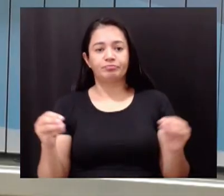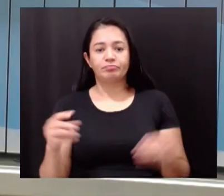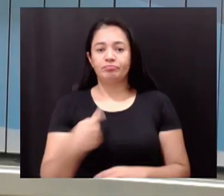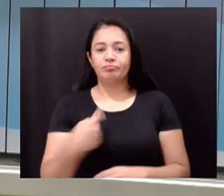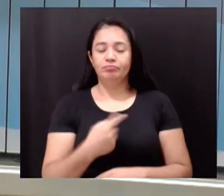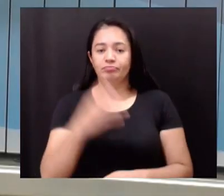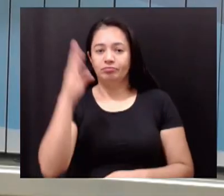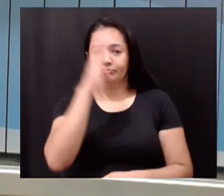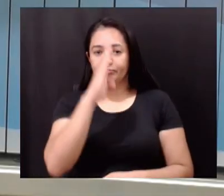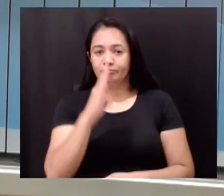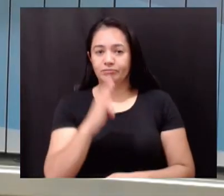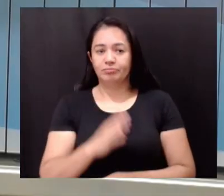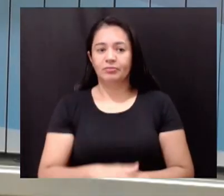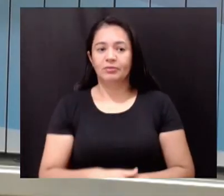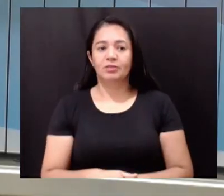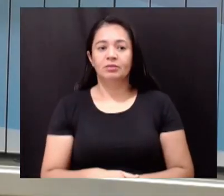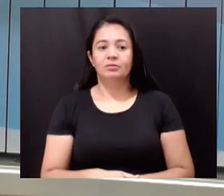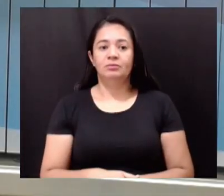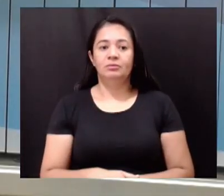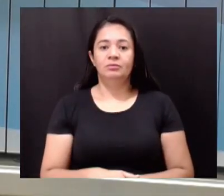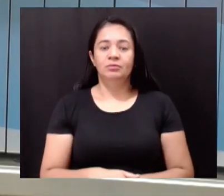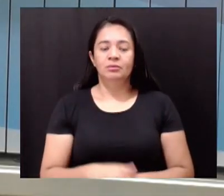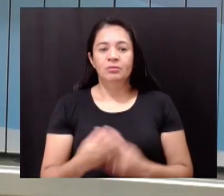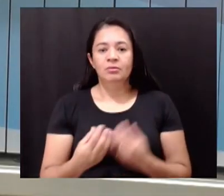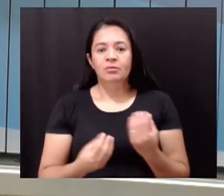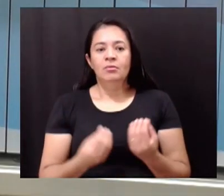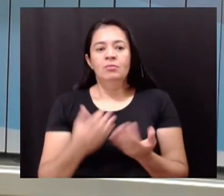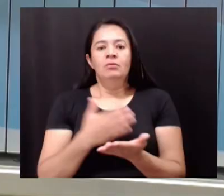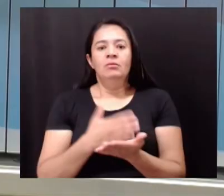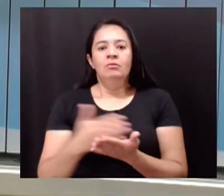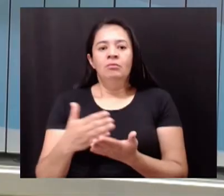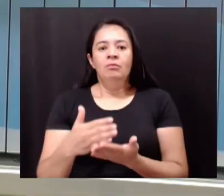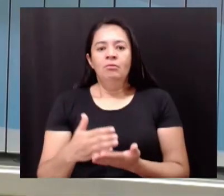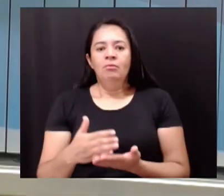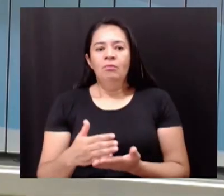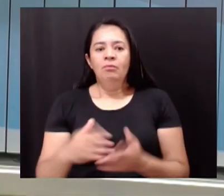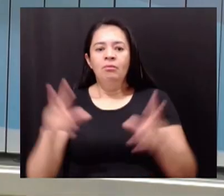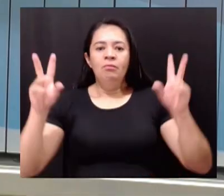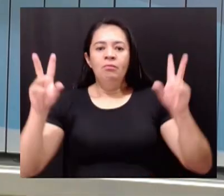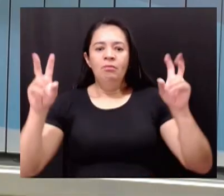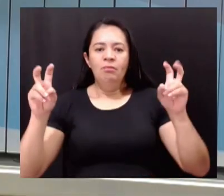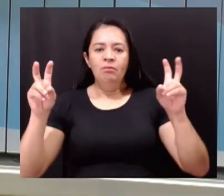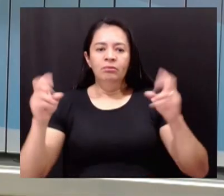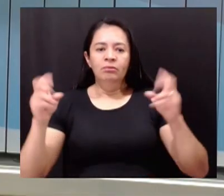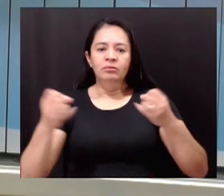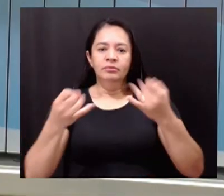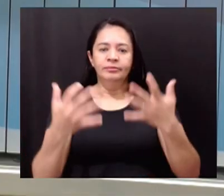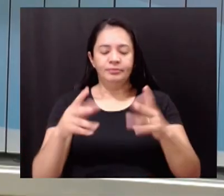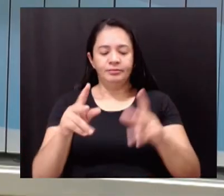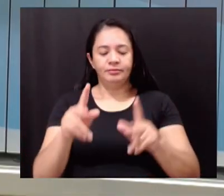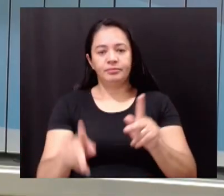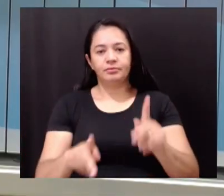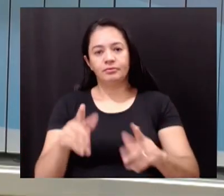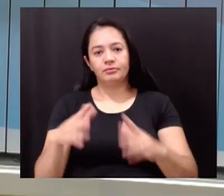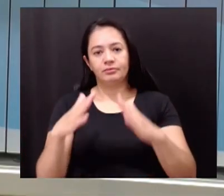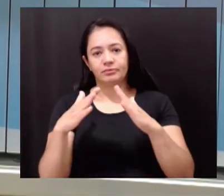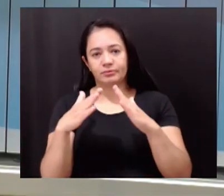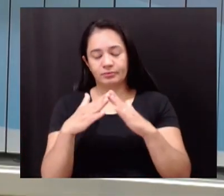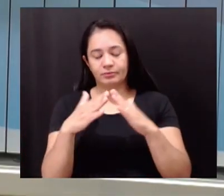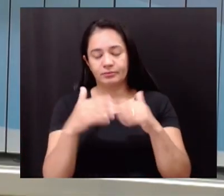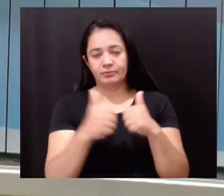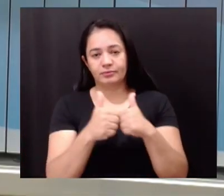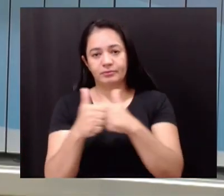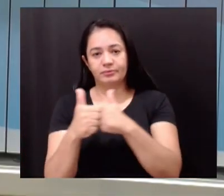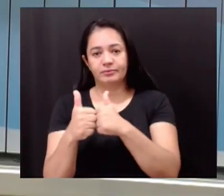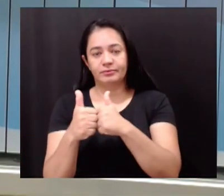certeza, doutora. Para começar, então, na introdução desse assunto, vamos explicar para o pessoal que está em casa, acompanhando aqui o programa, o que é